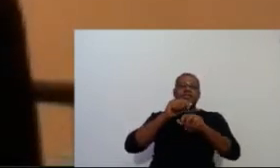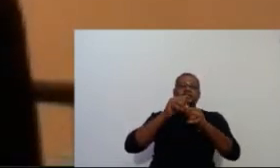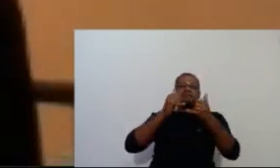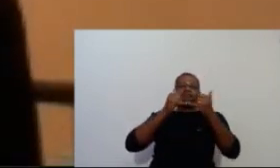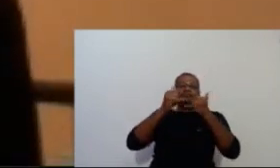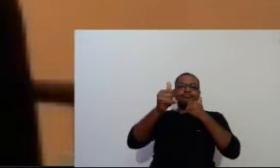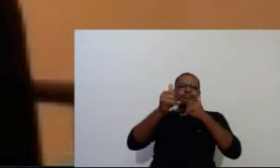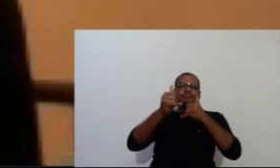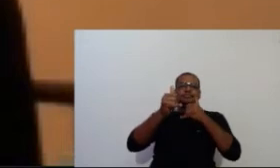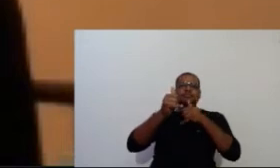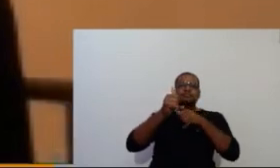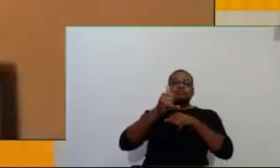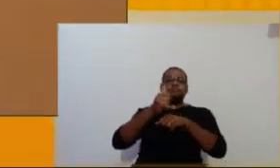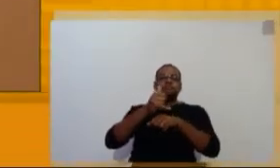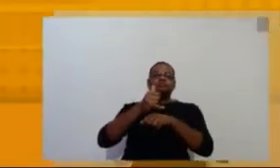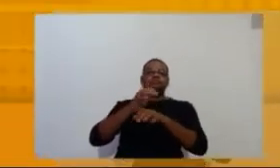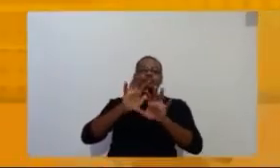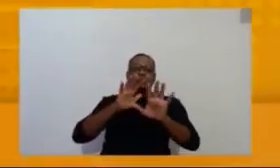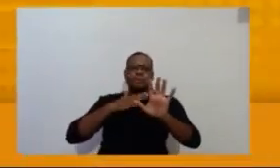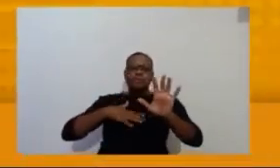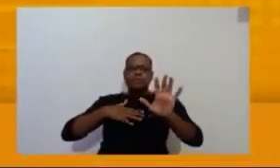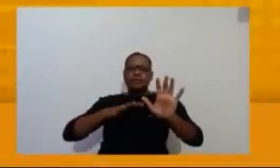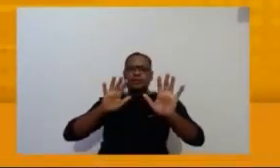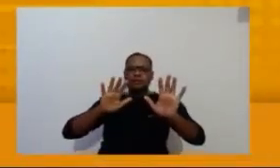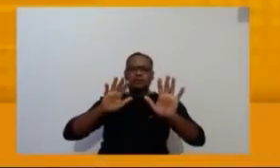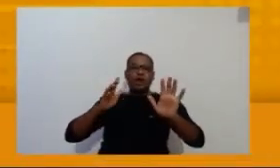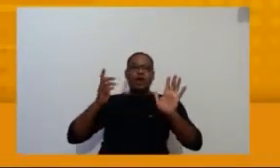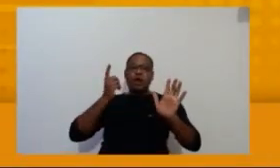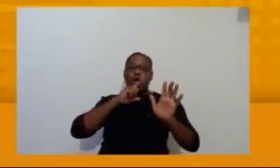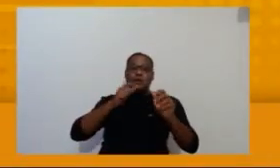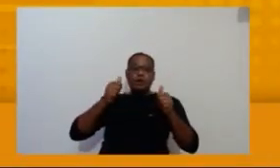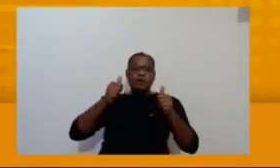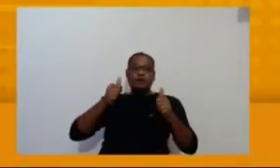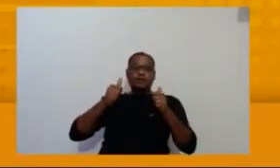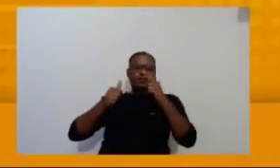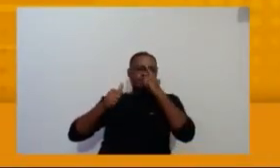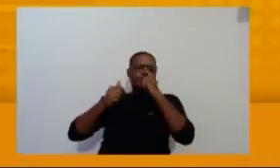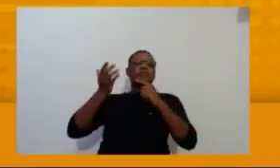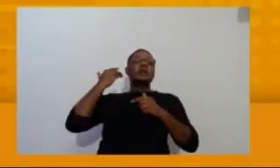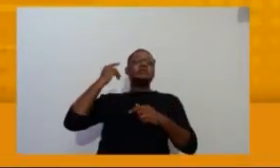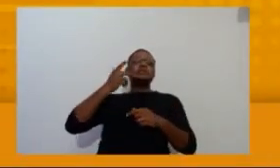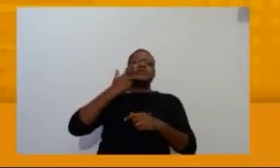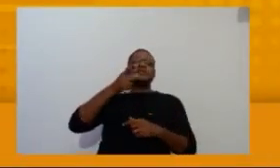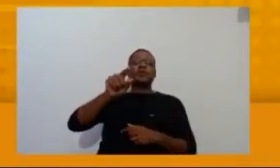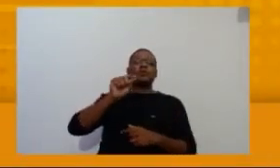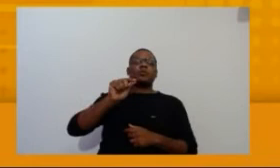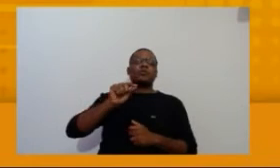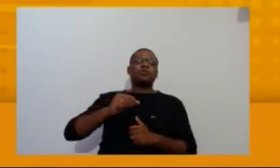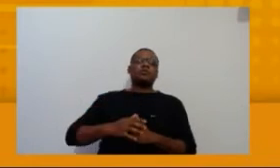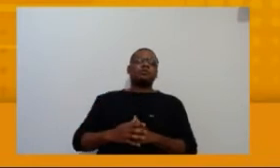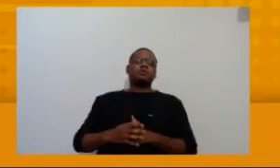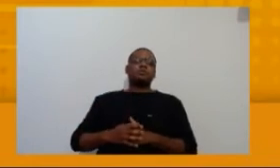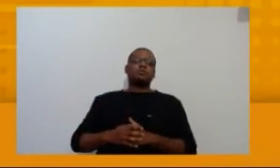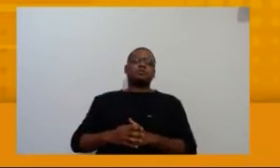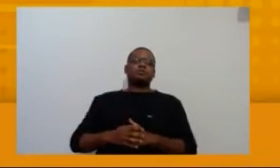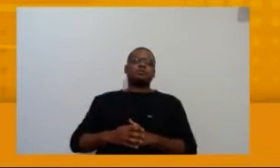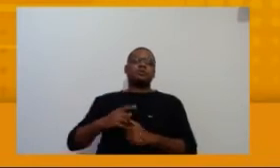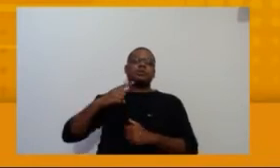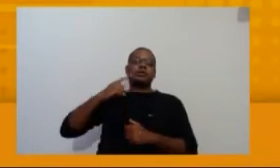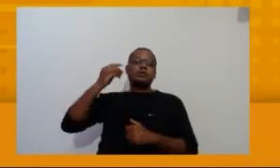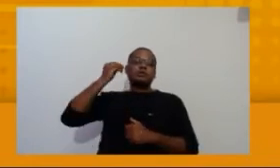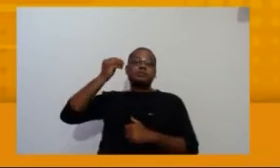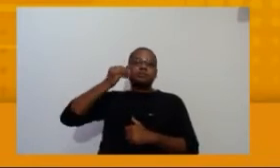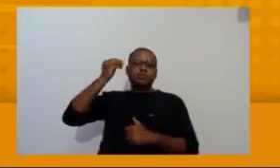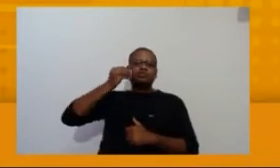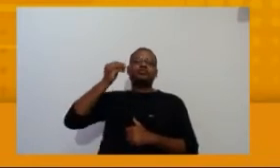segundos. Quando você... Não está ouvindo, Kátia? Quando você dizia... de que, a partir da experiência que